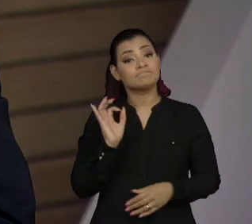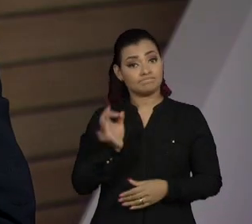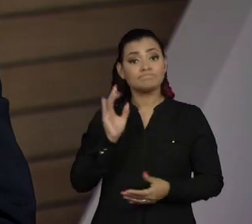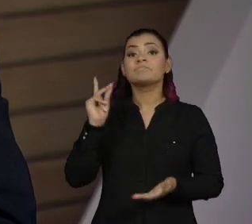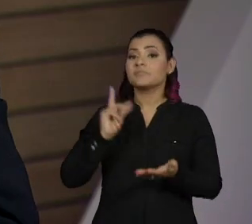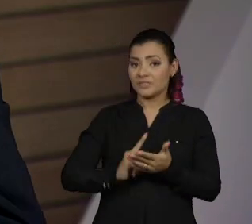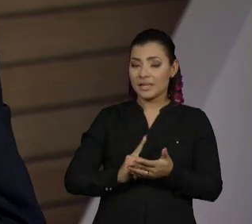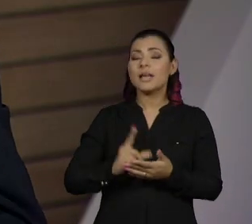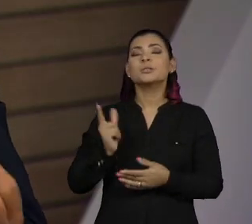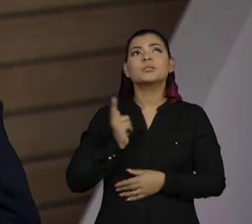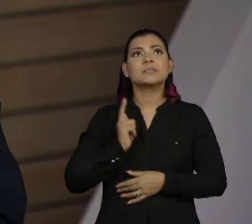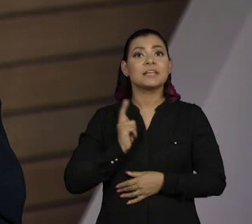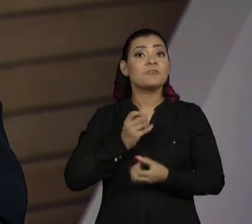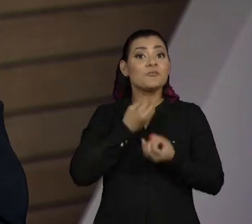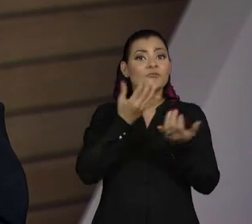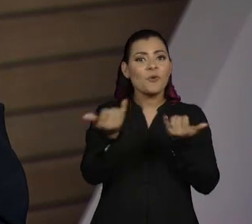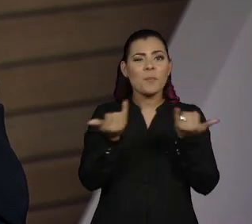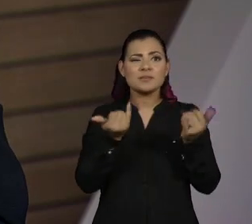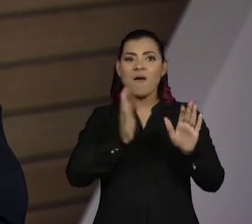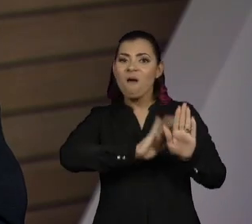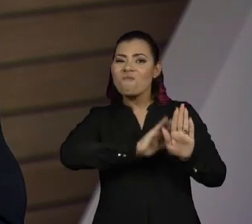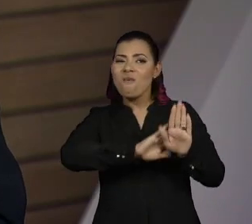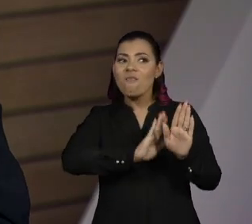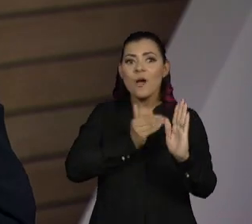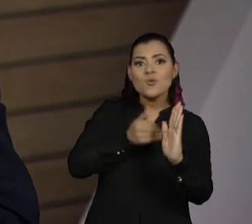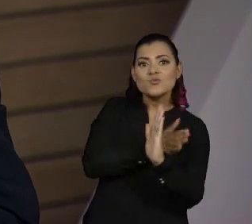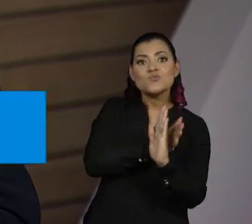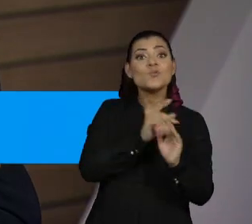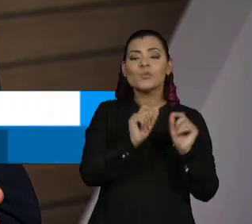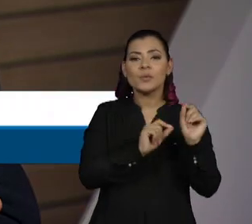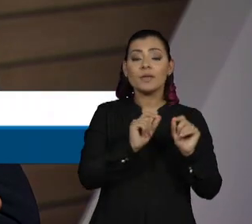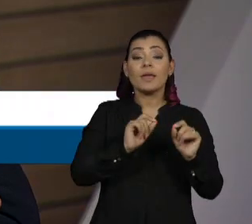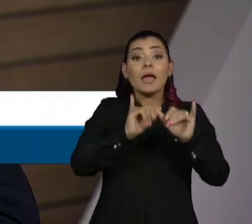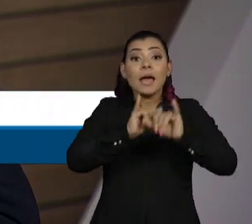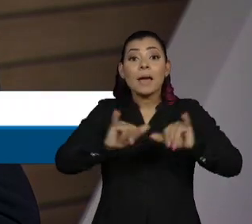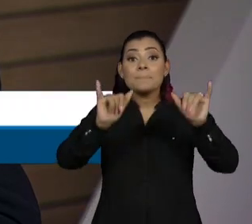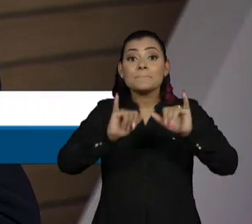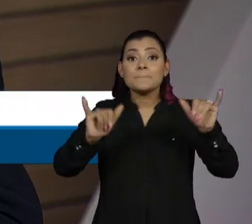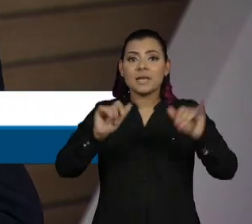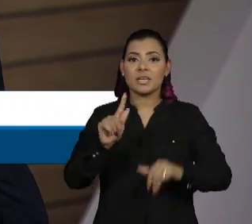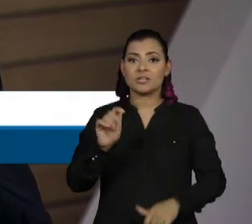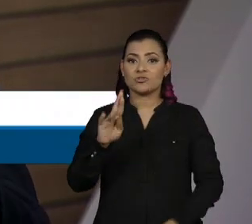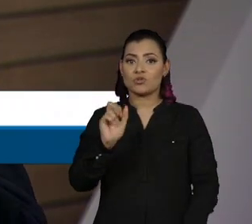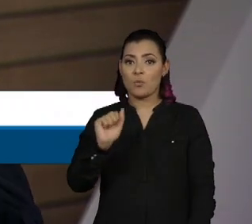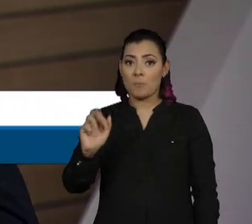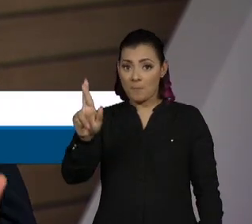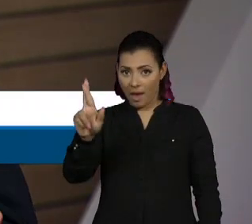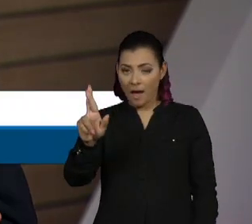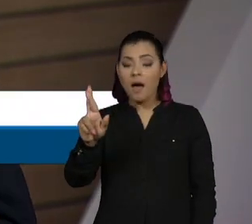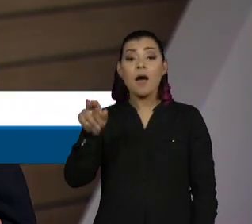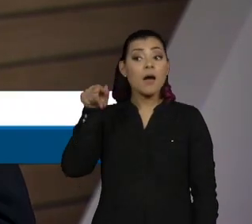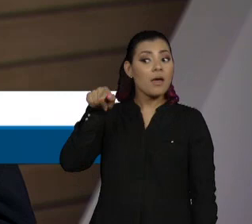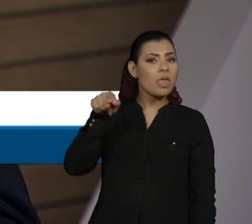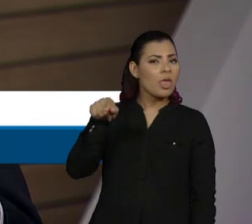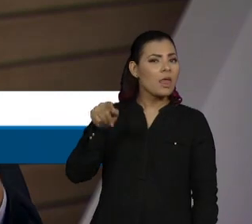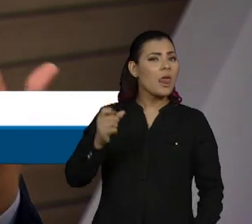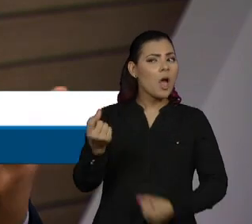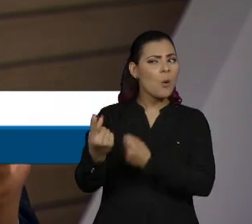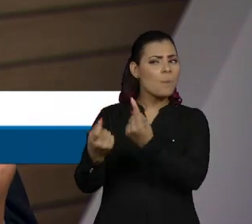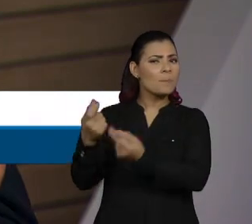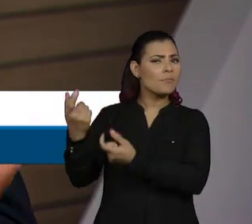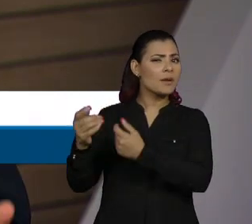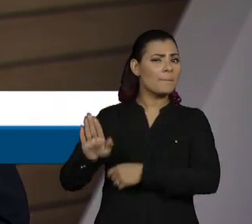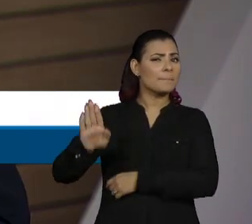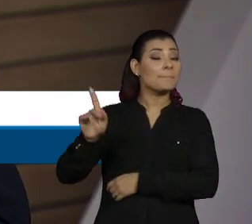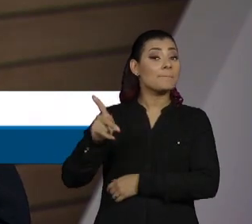até informações de bastidores ali de que dentro da campanha do Gilmar Tato, algumas pessoas do PT já